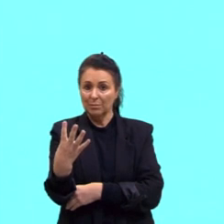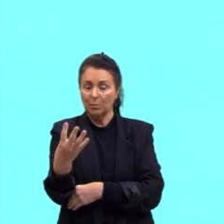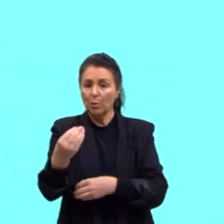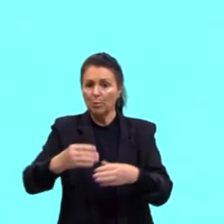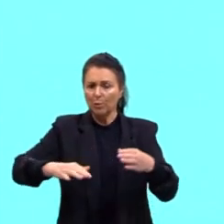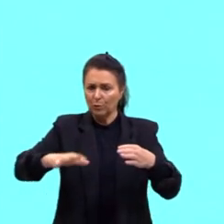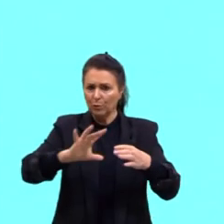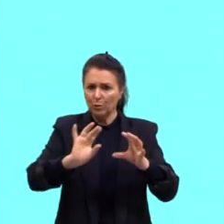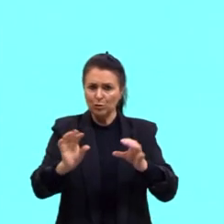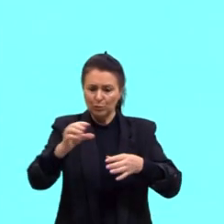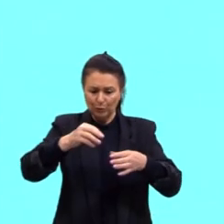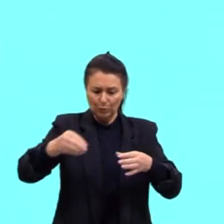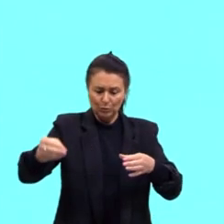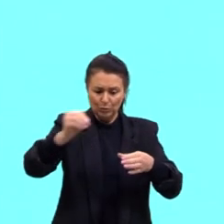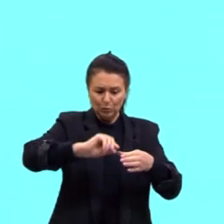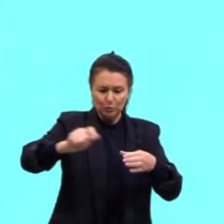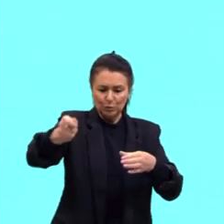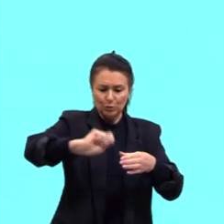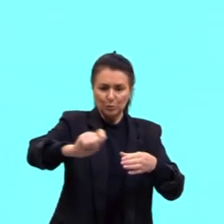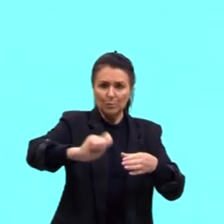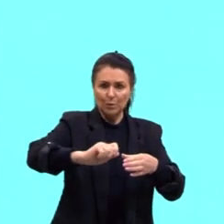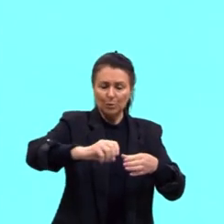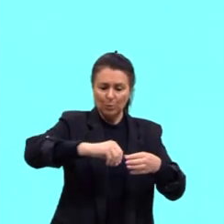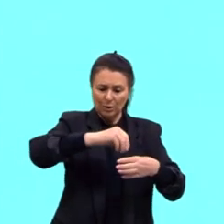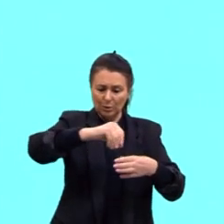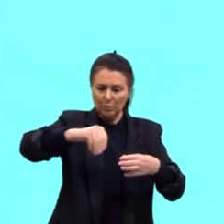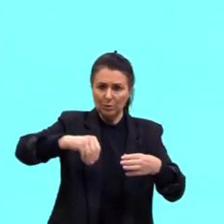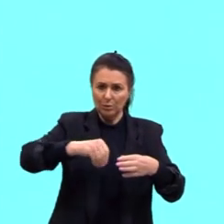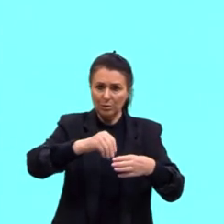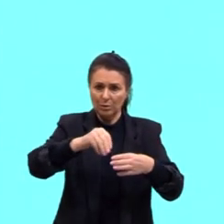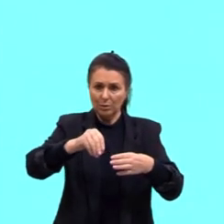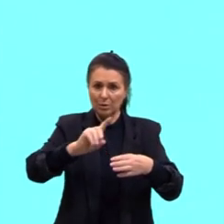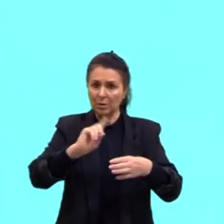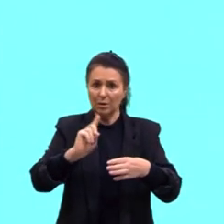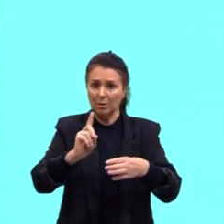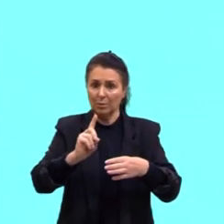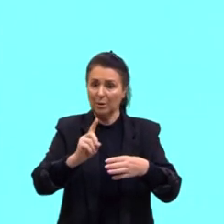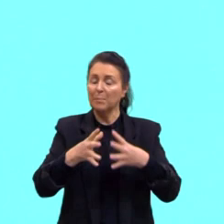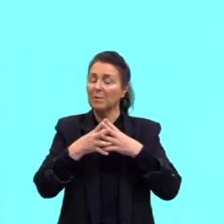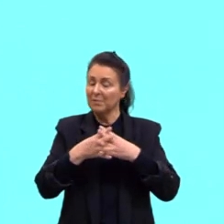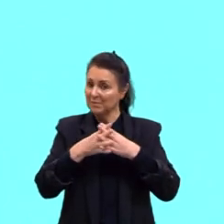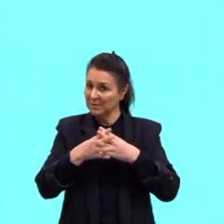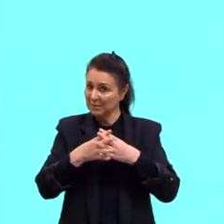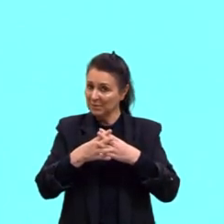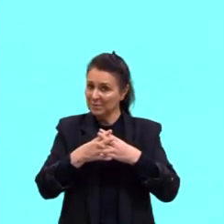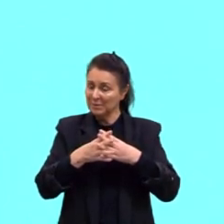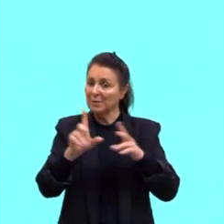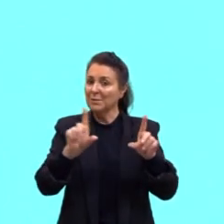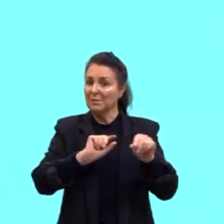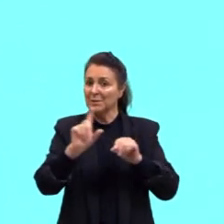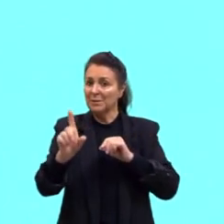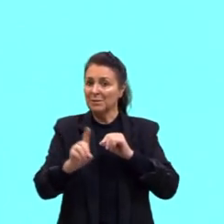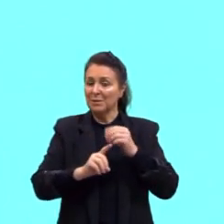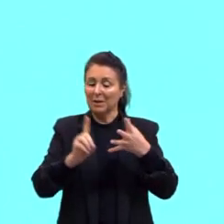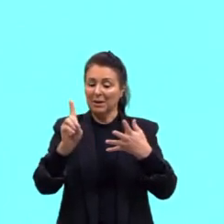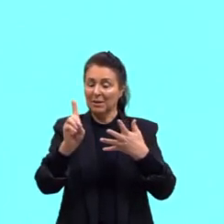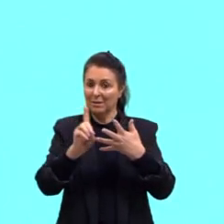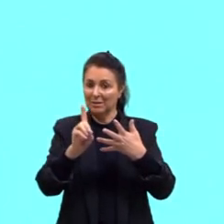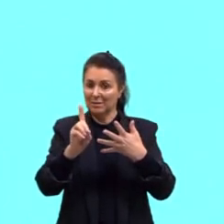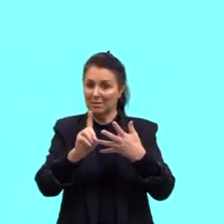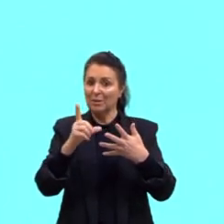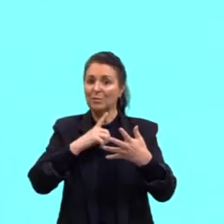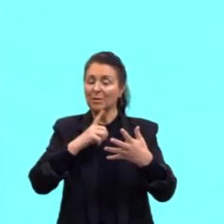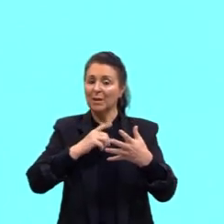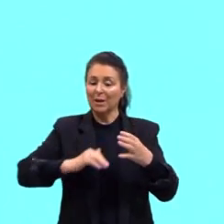eu vou preparar ele nele mesmo não né que isso aí é para confundir as pessoas as alternativas porque eu vou ter